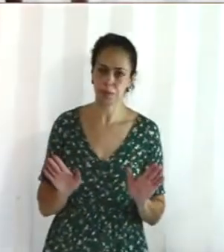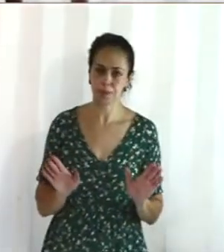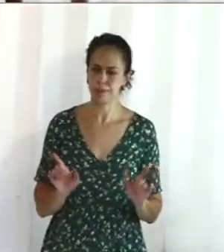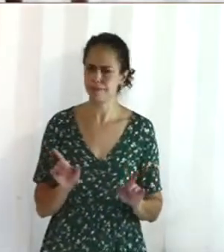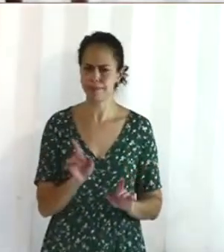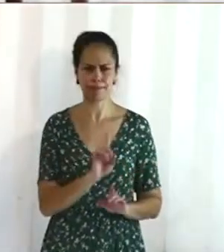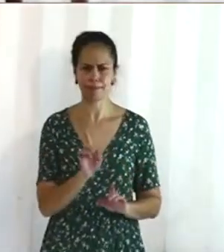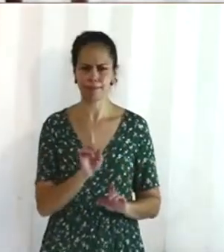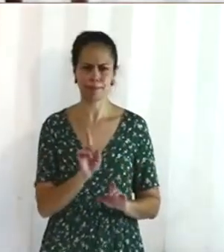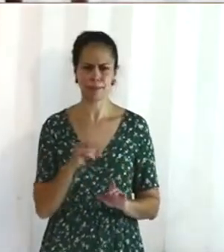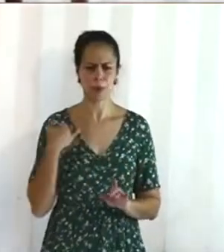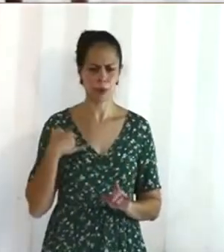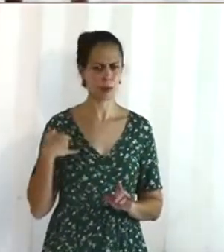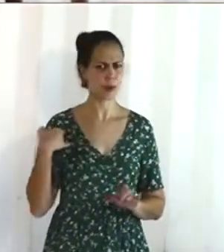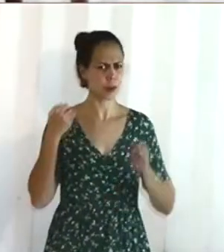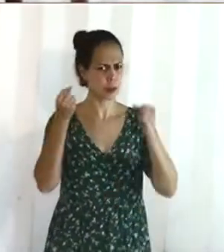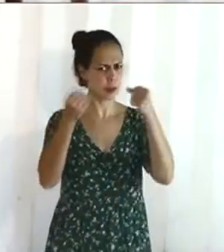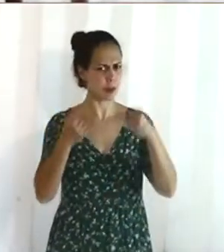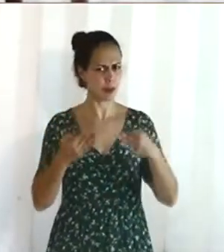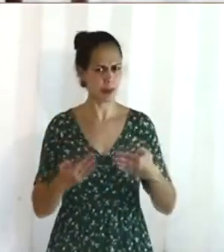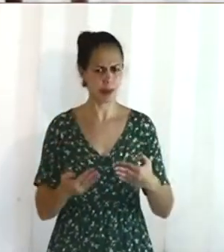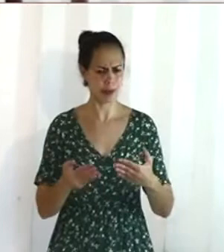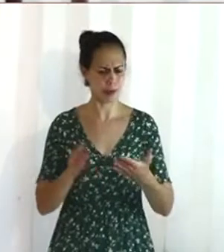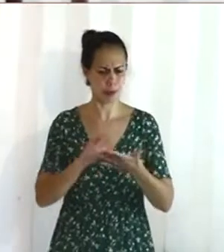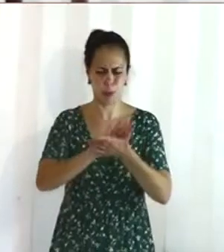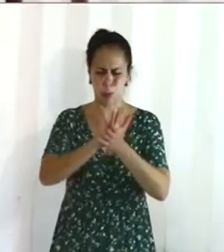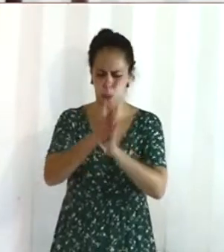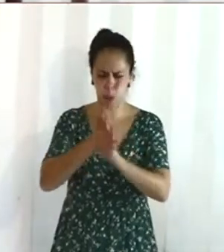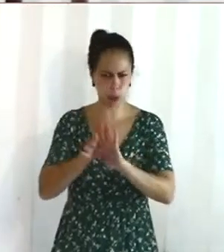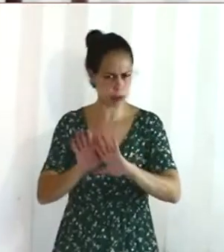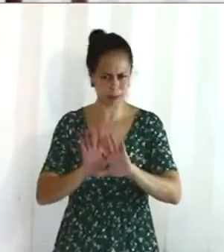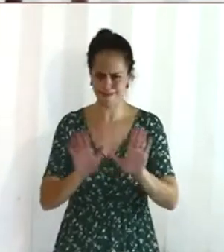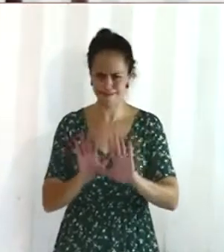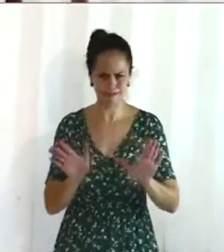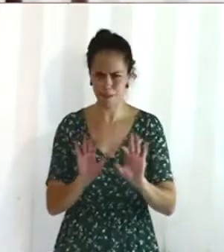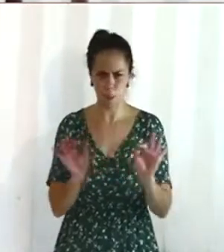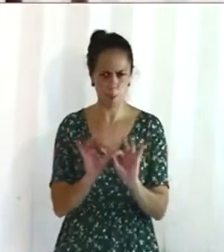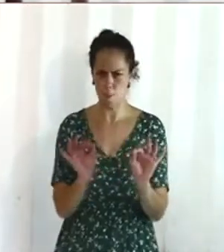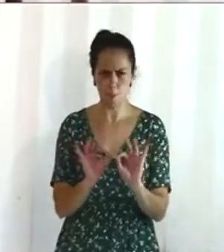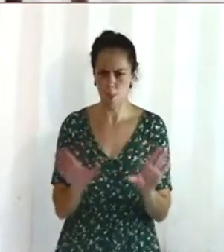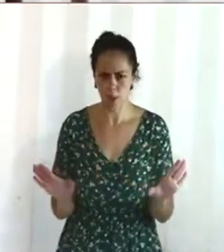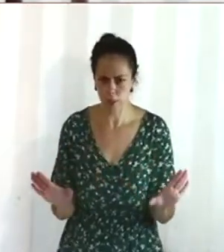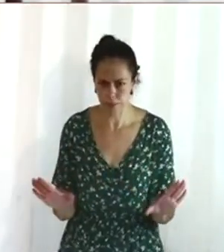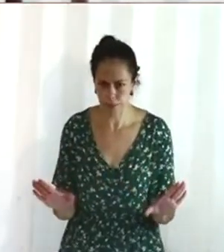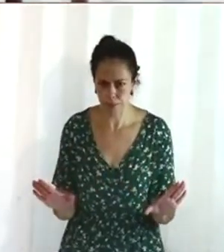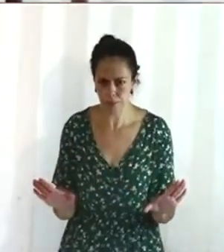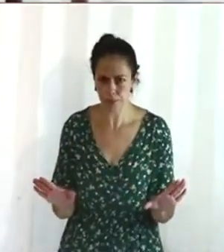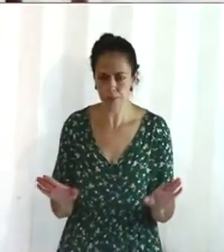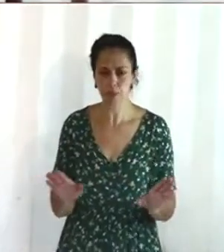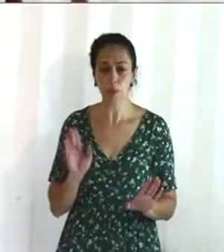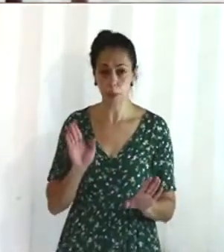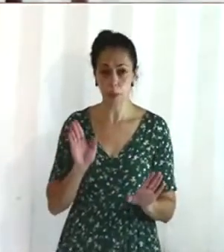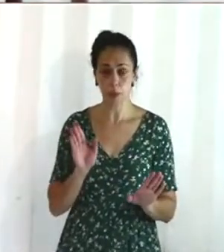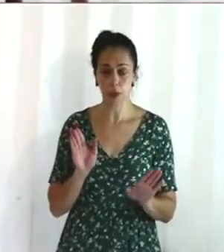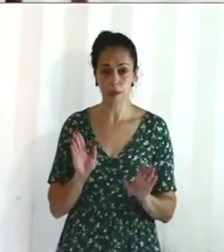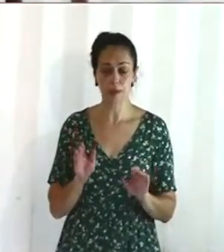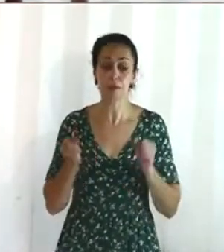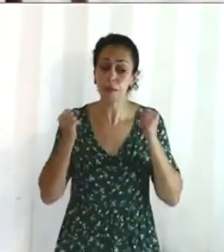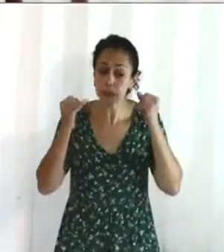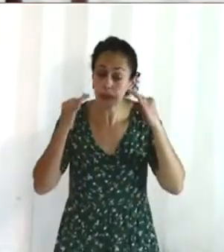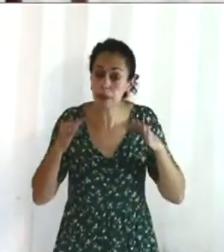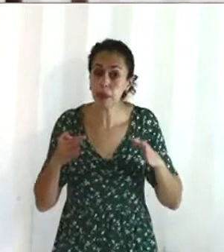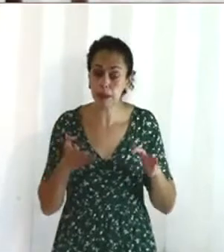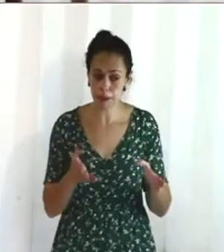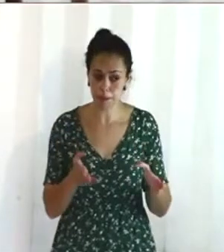isso, de forma alguma. Ele vai começar dizendo, ora, o que desde o princípio, o